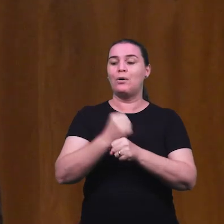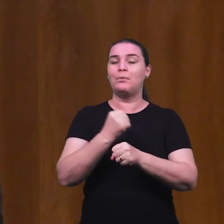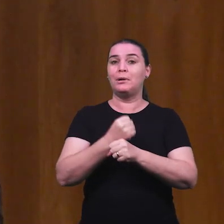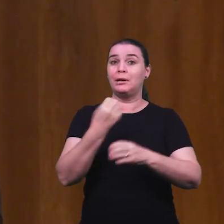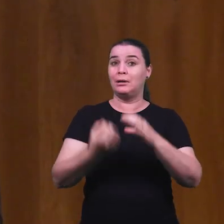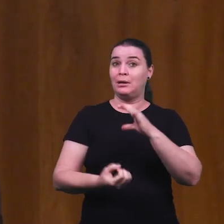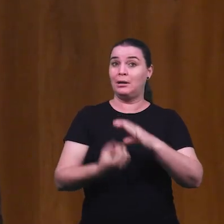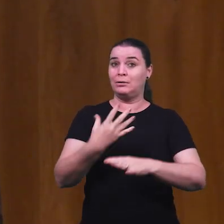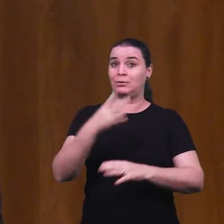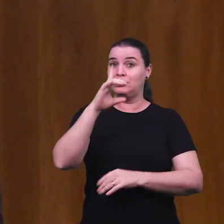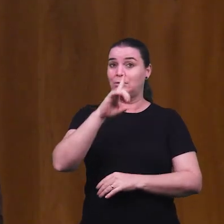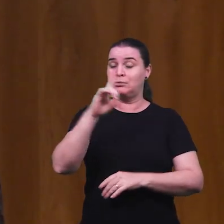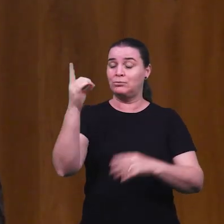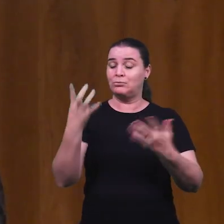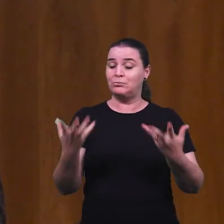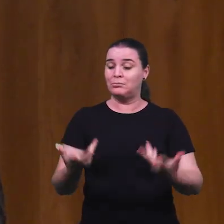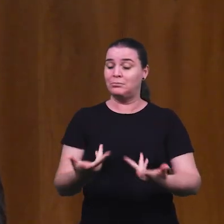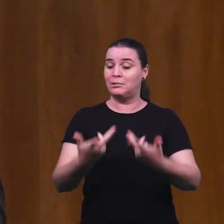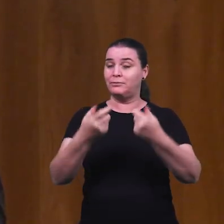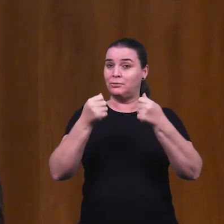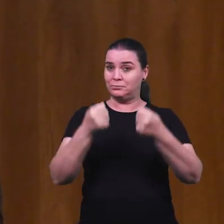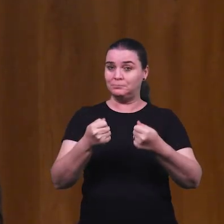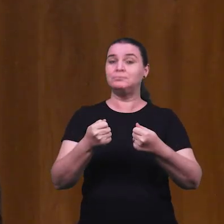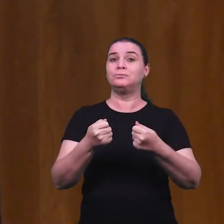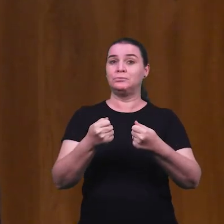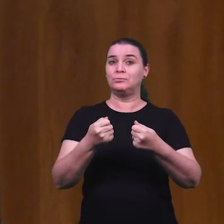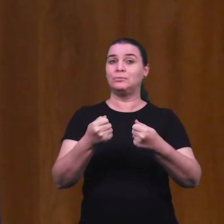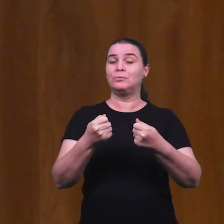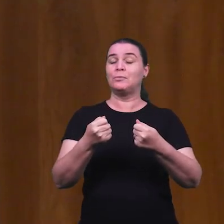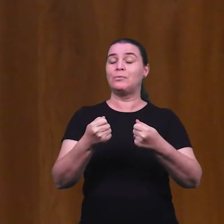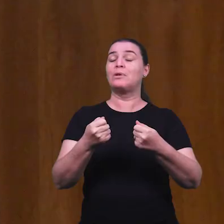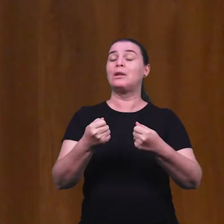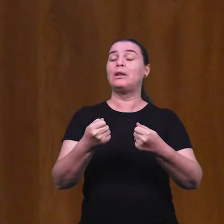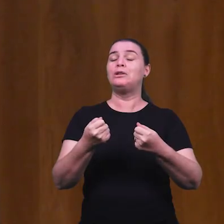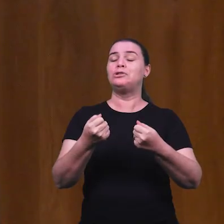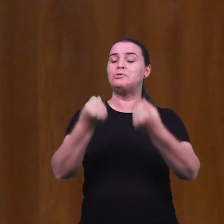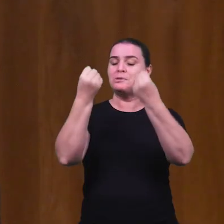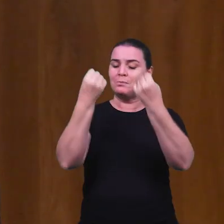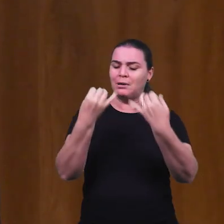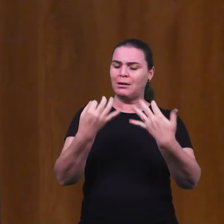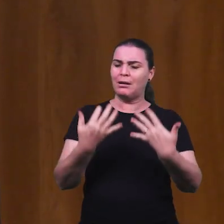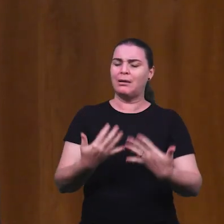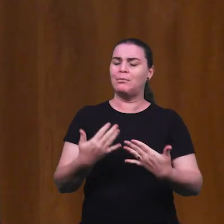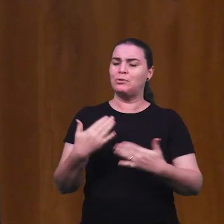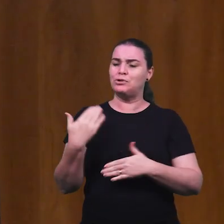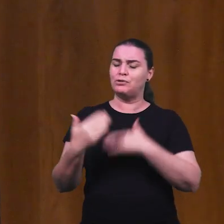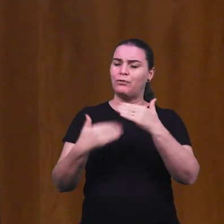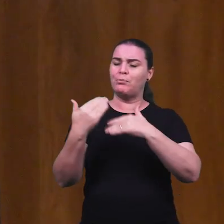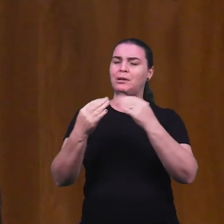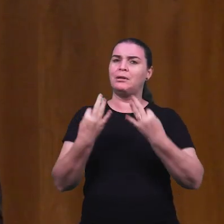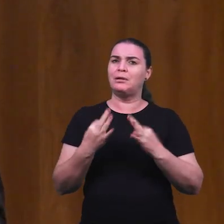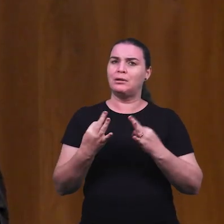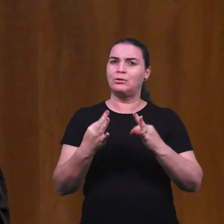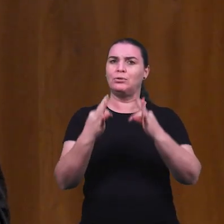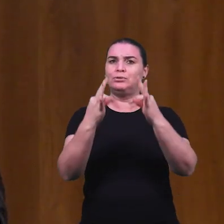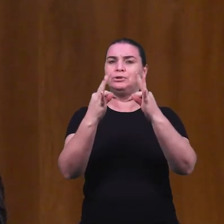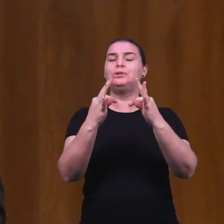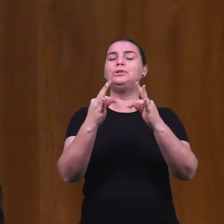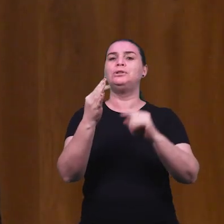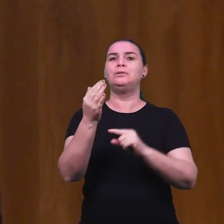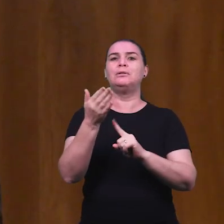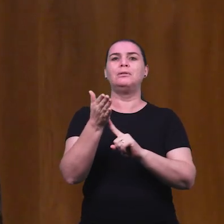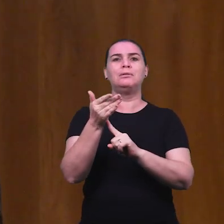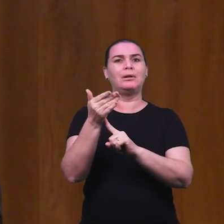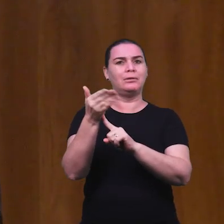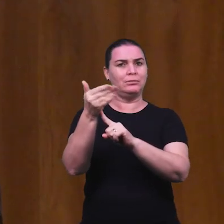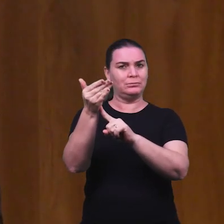apesar de tão extraordinária, de nos oferecer tantos requisitos para o desenvolvimento da tecnologia, para o desenvolvimento da